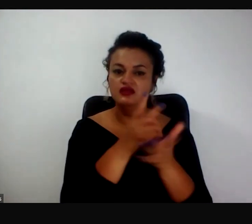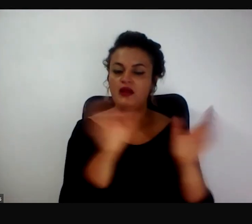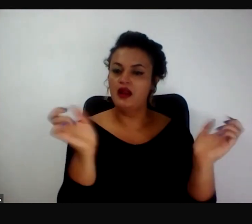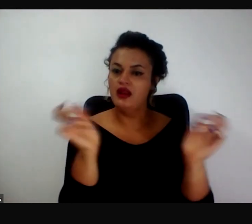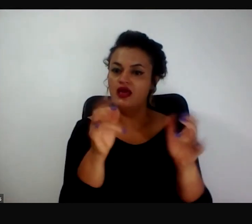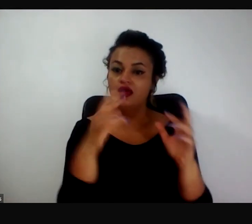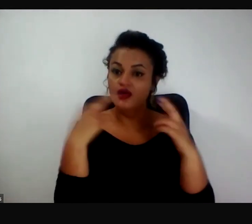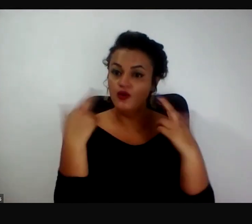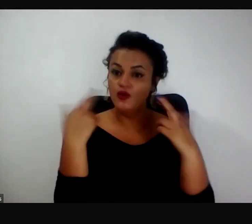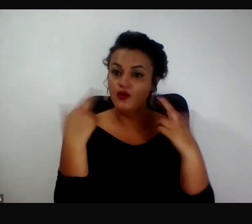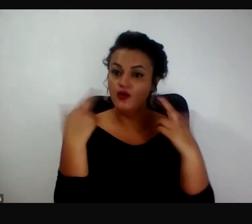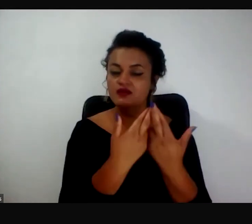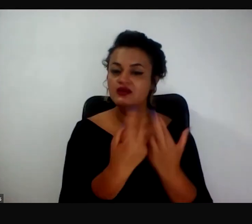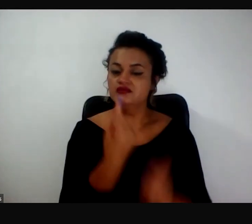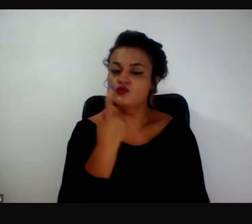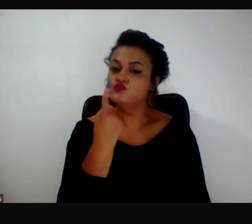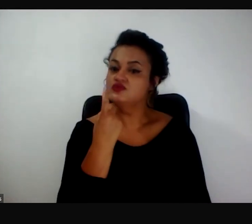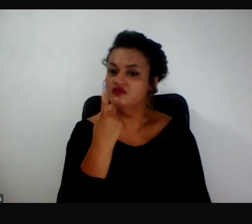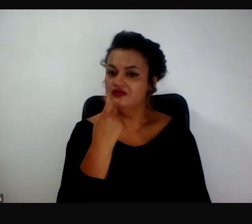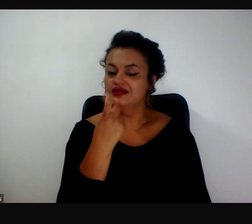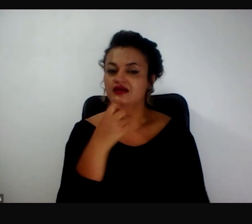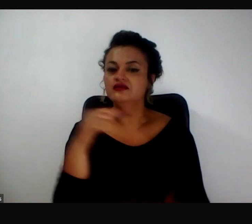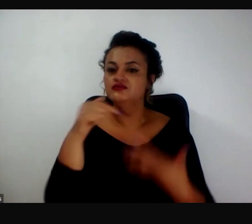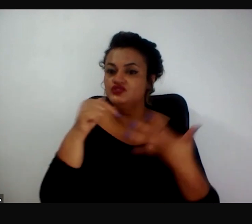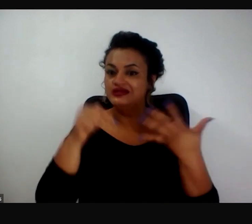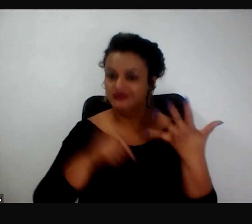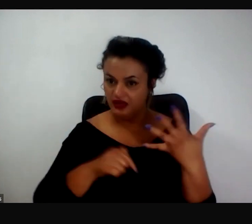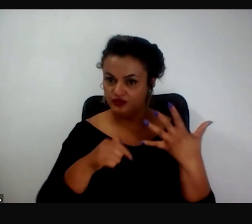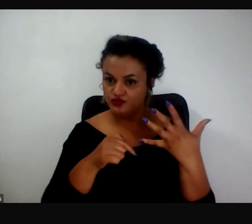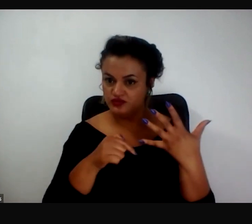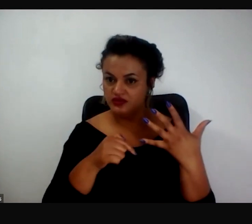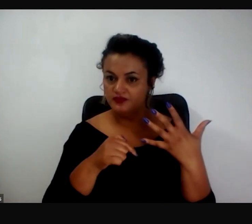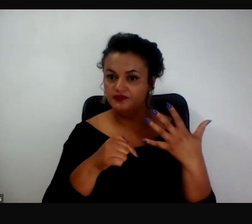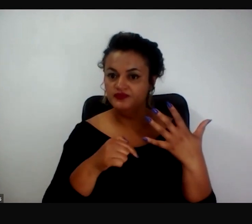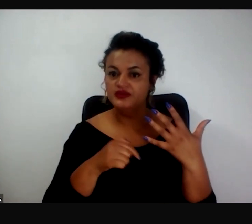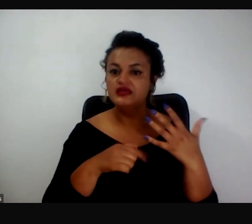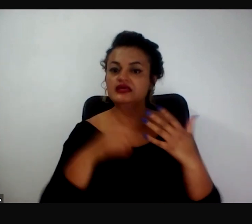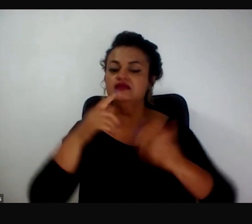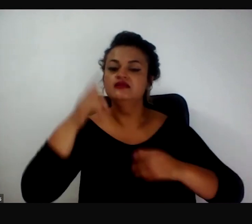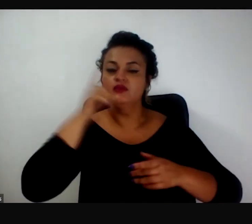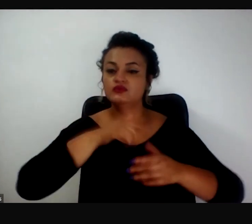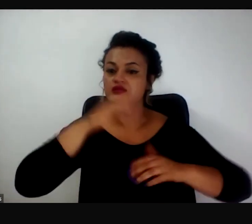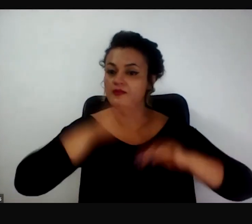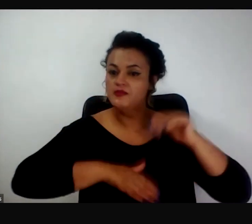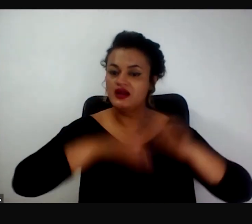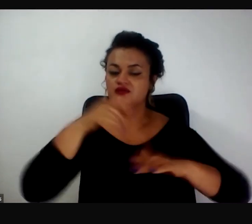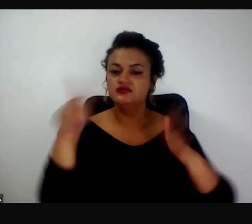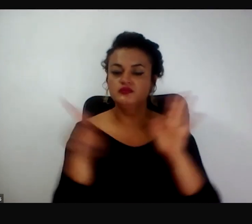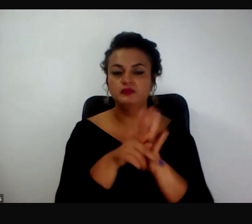para unificação de critérios e para coordenação de práticas processuais.